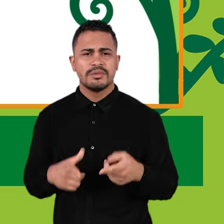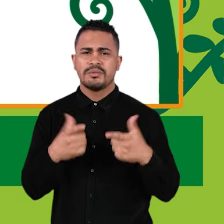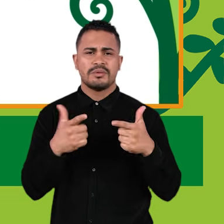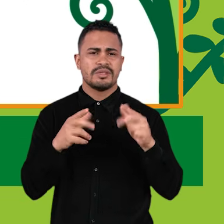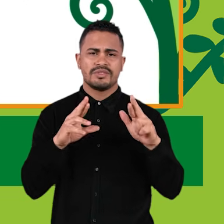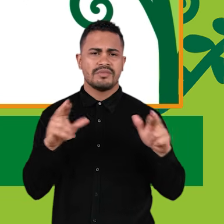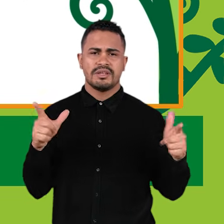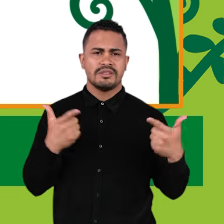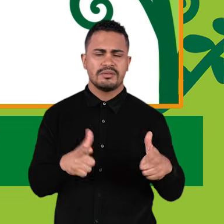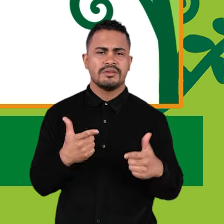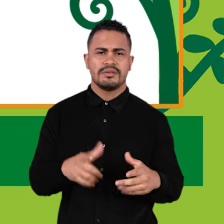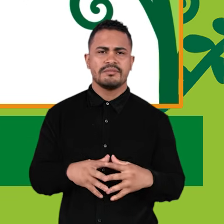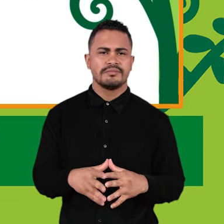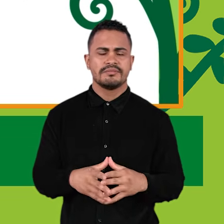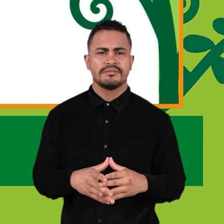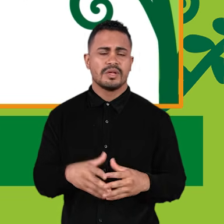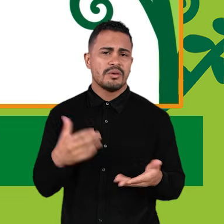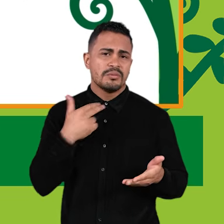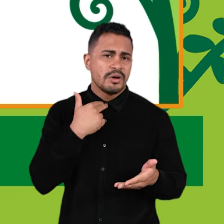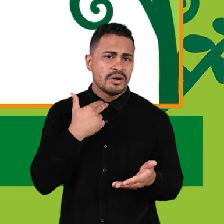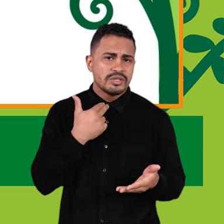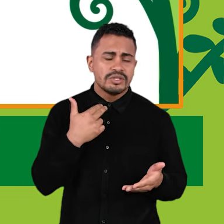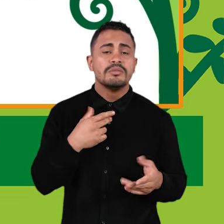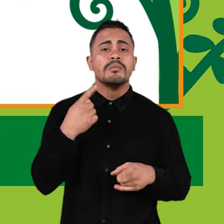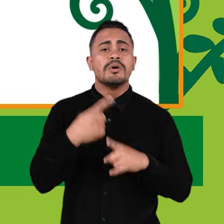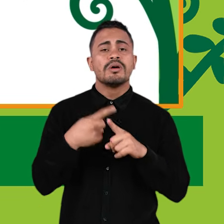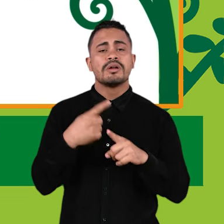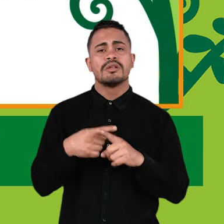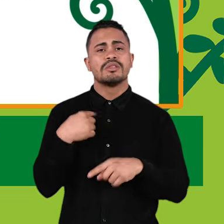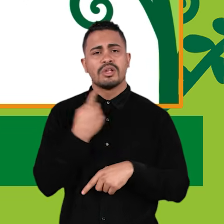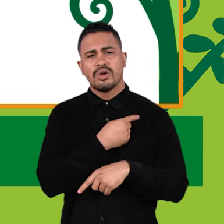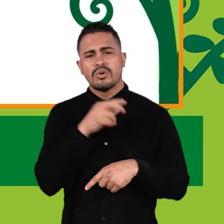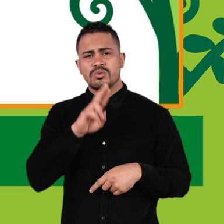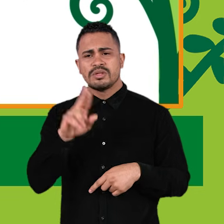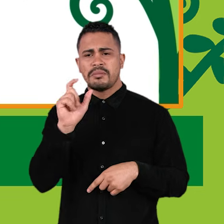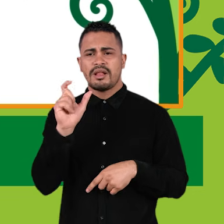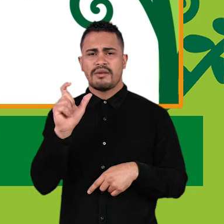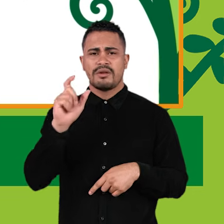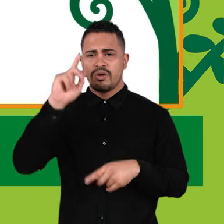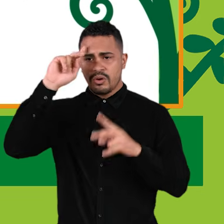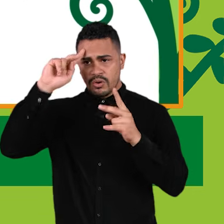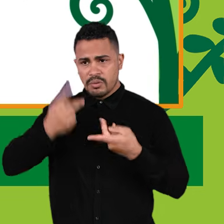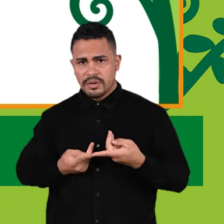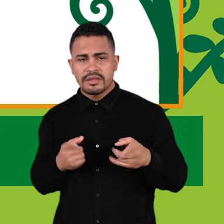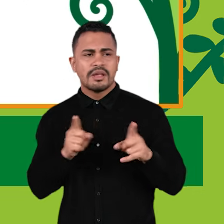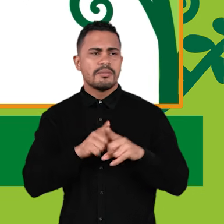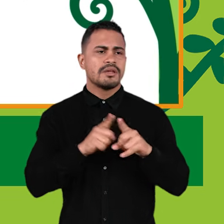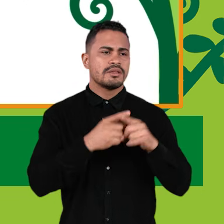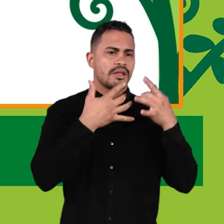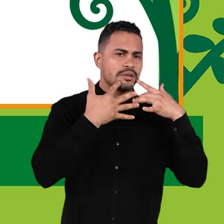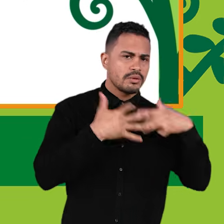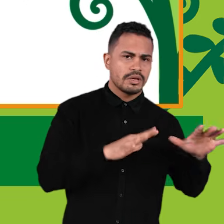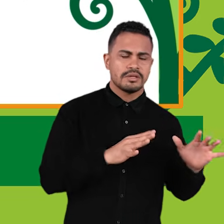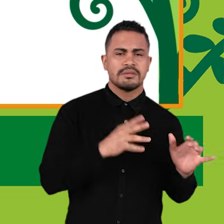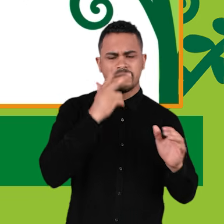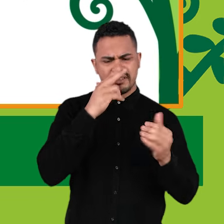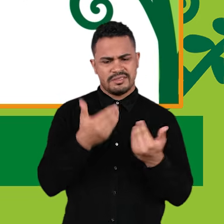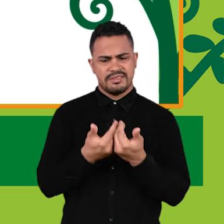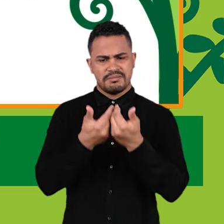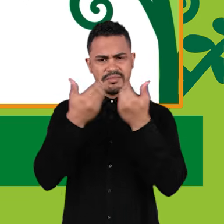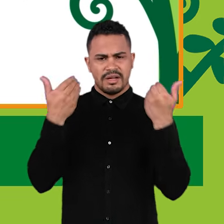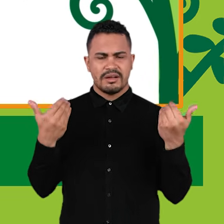pelo menos não pode haver essa distinção. Quando nós começamos a utilizar esse termo, homem e natureza, como